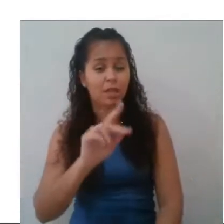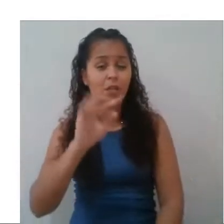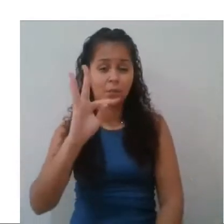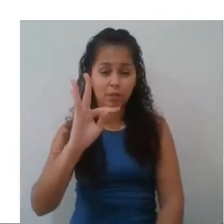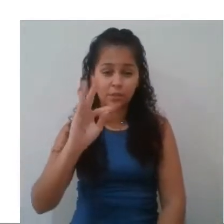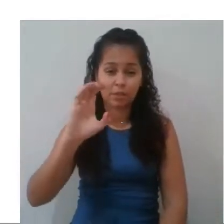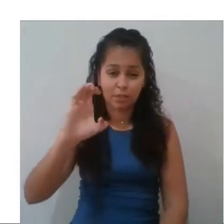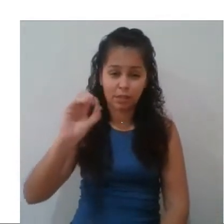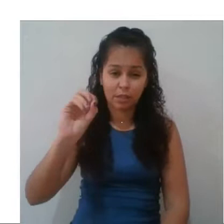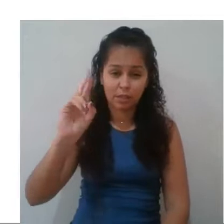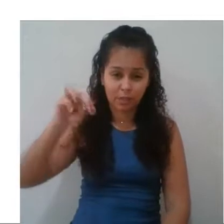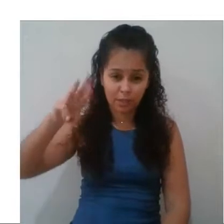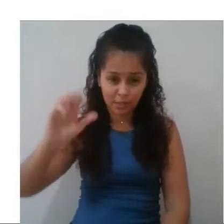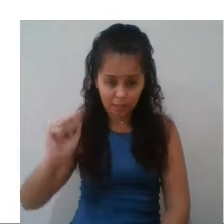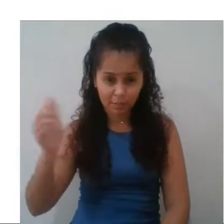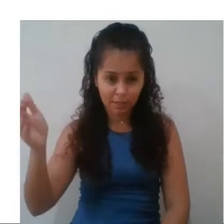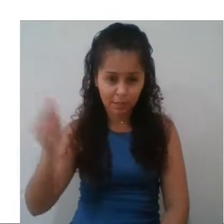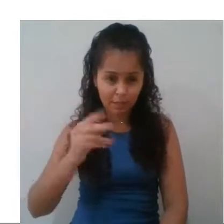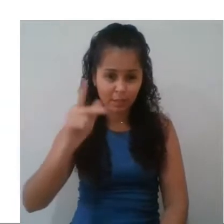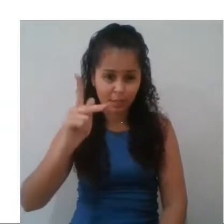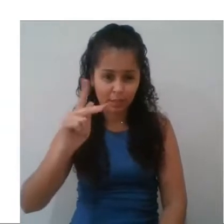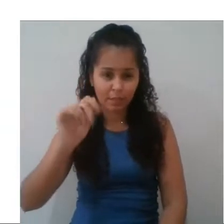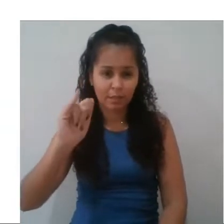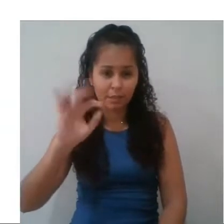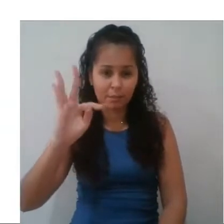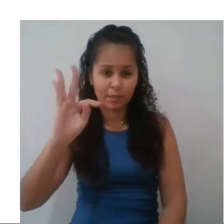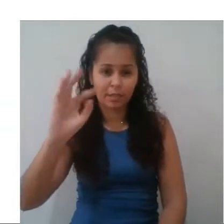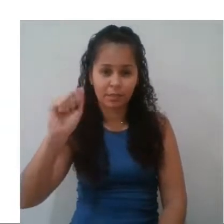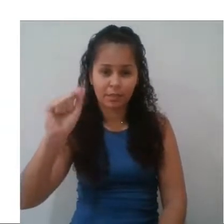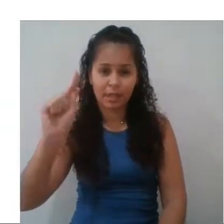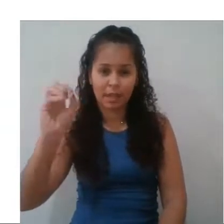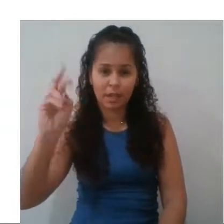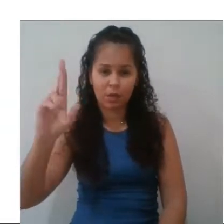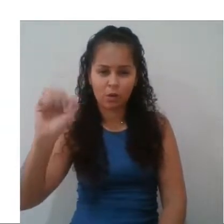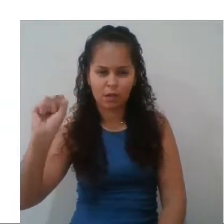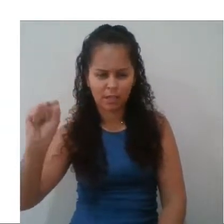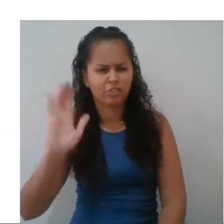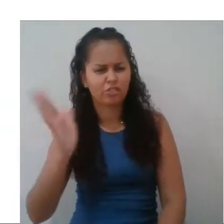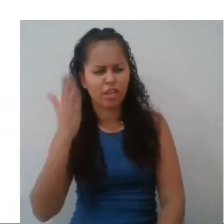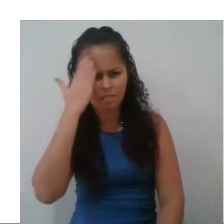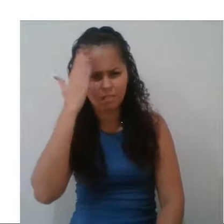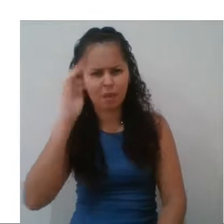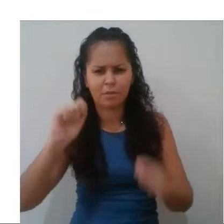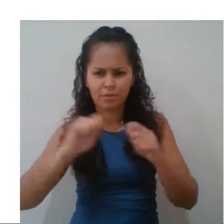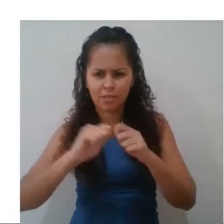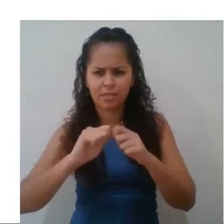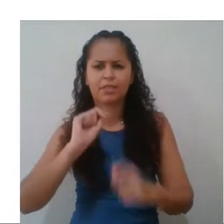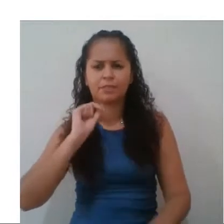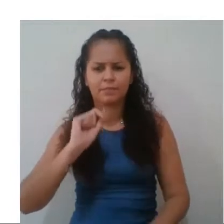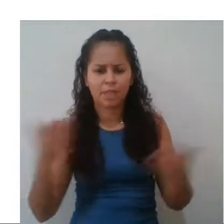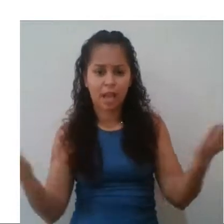de Pitágoras, como vocês já sabem fazer. A área da superfície da esfera é 4πr